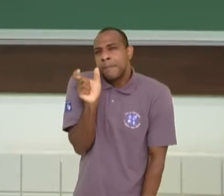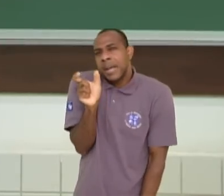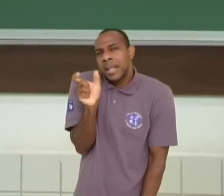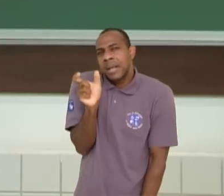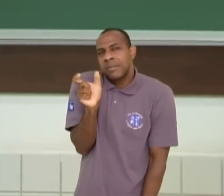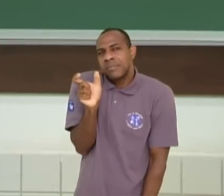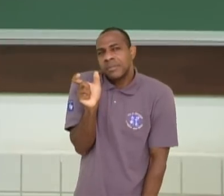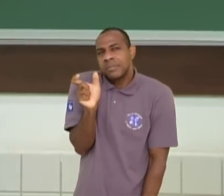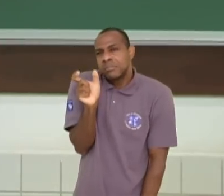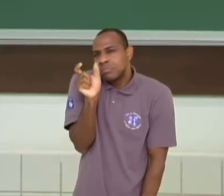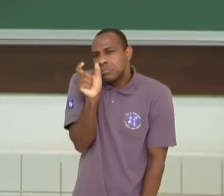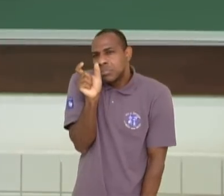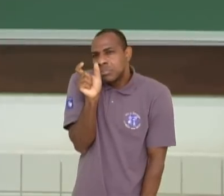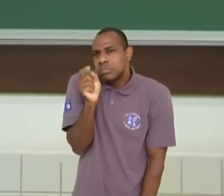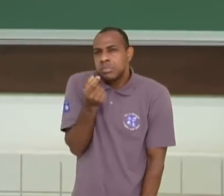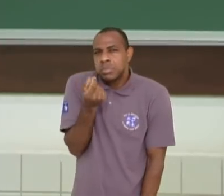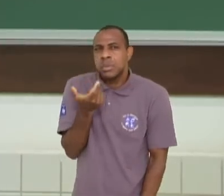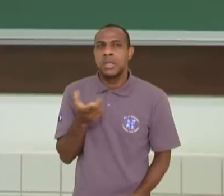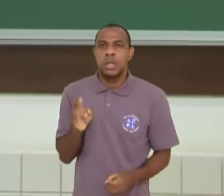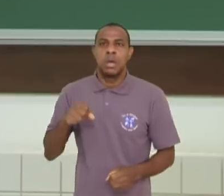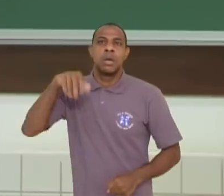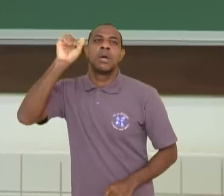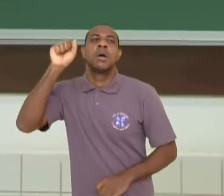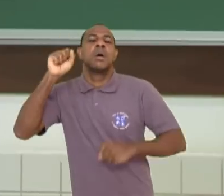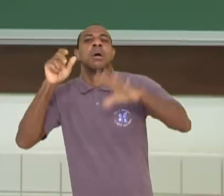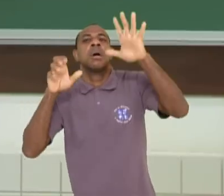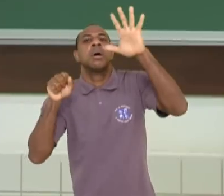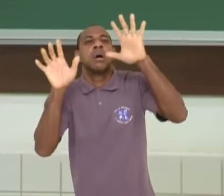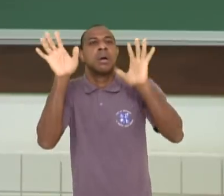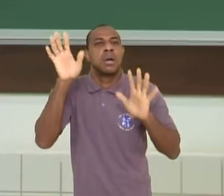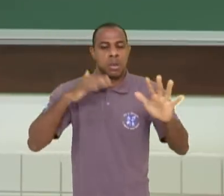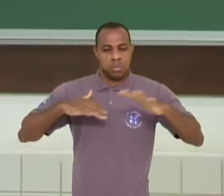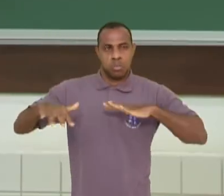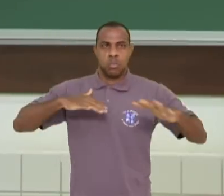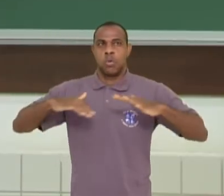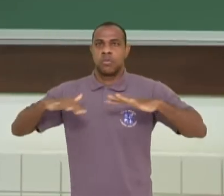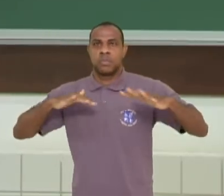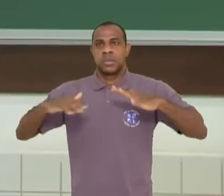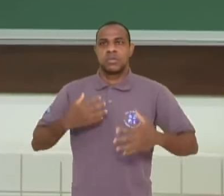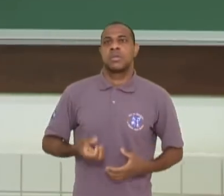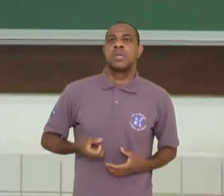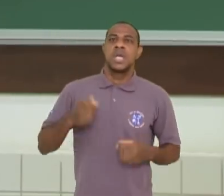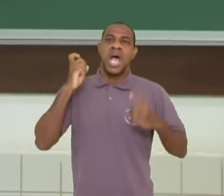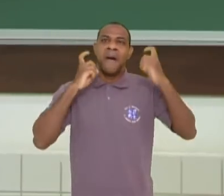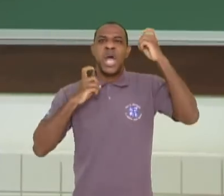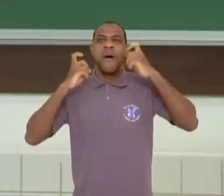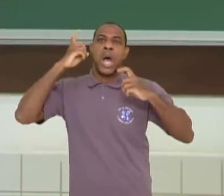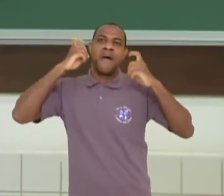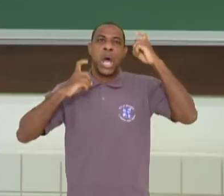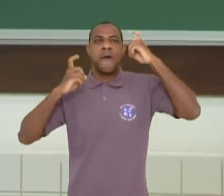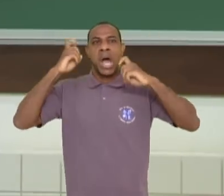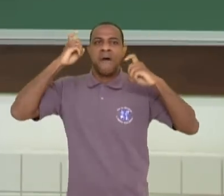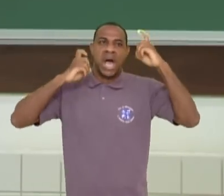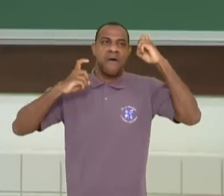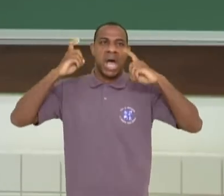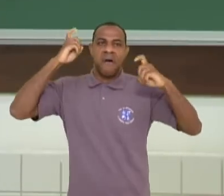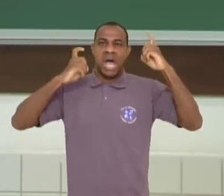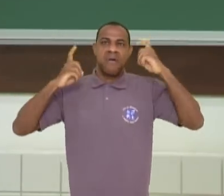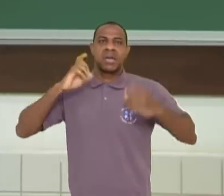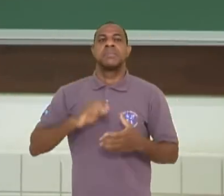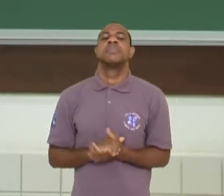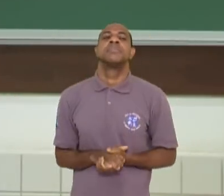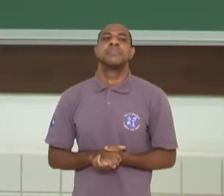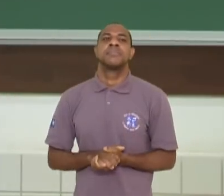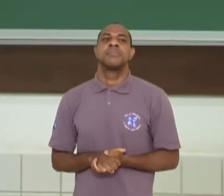nenhuma de palavras, né? Através de gestos e movimentações ali, expressões faciais, né? Que era retratado a